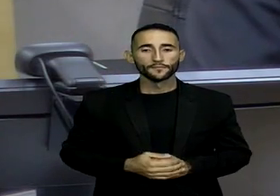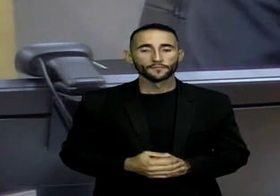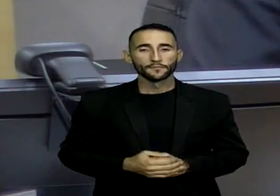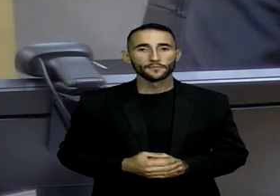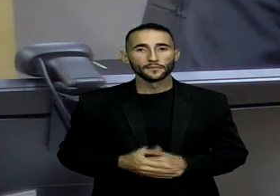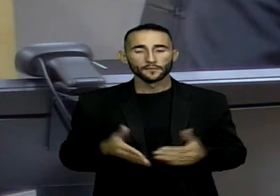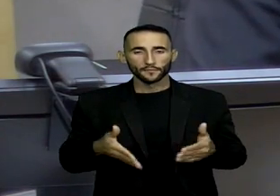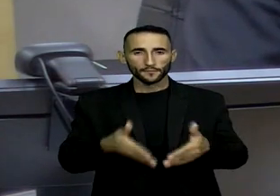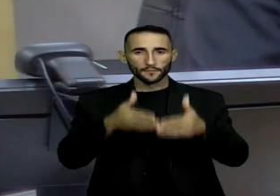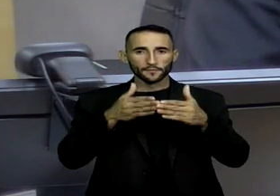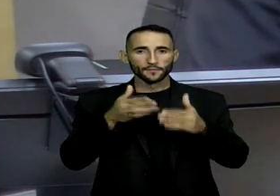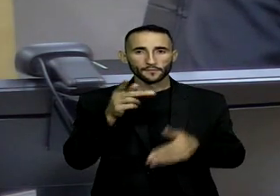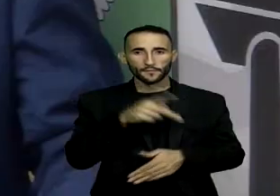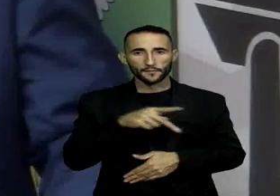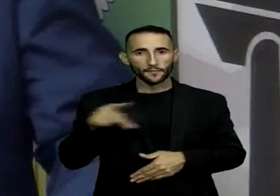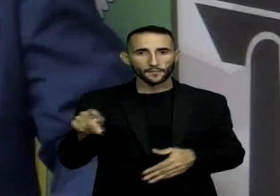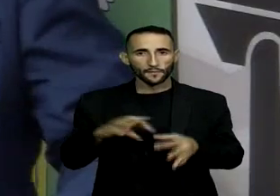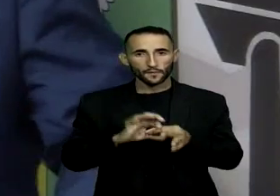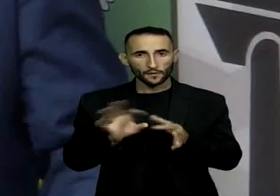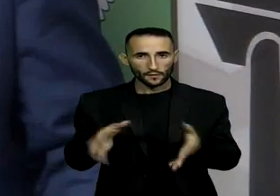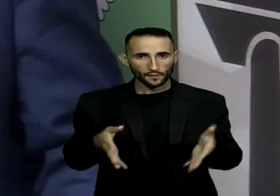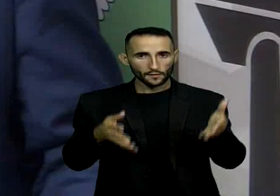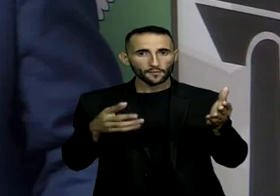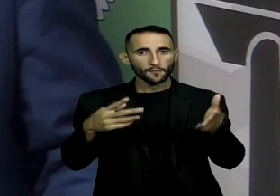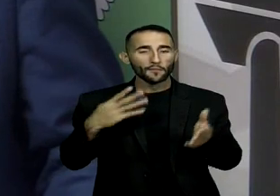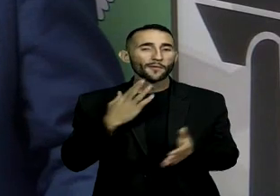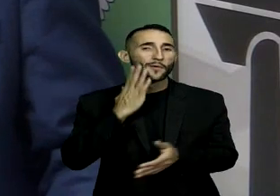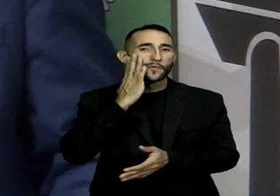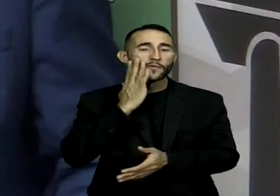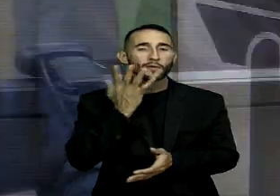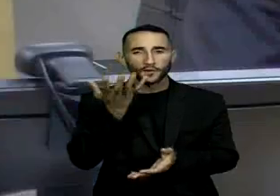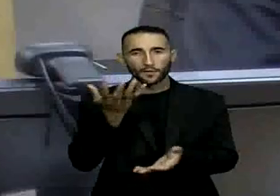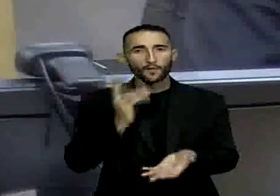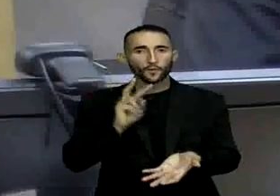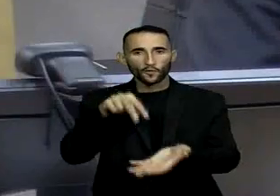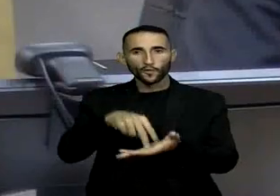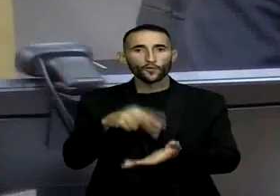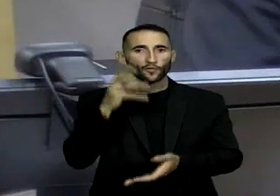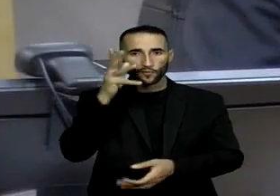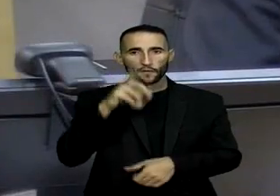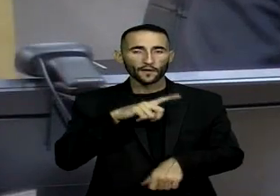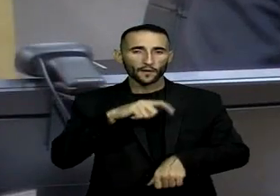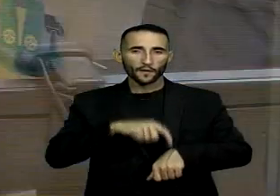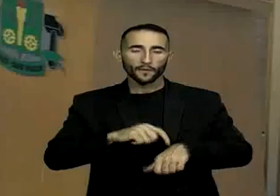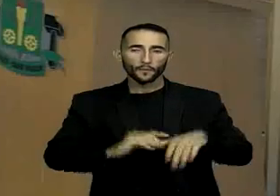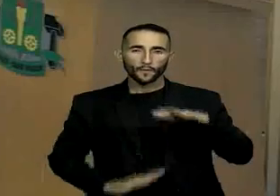Pela ordem, presidente. Pela ordem, nobre vereador Paulo Júnior. Para discutir. Para discutir, Vossa Excelência, dispõe de 5 minutos.